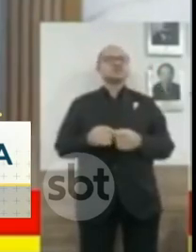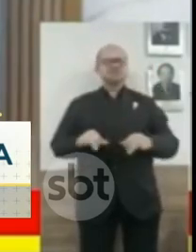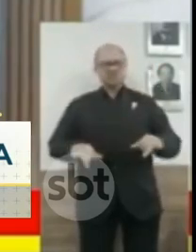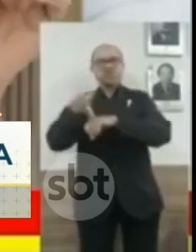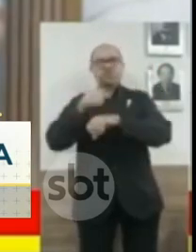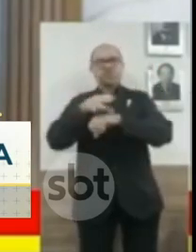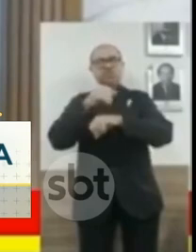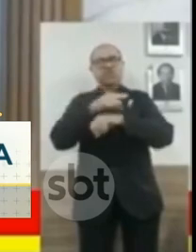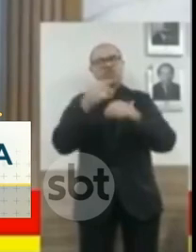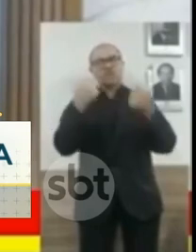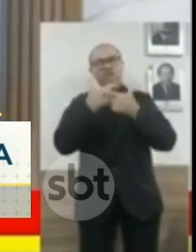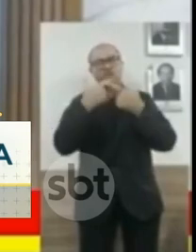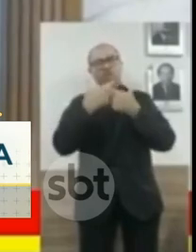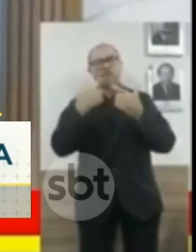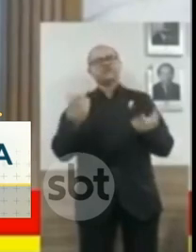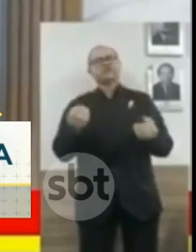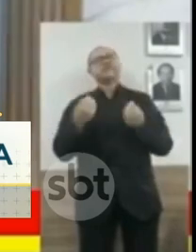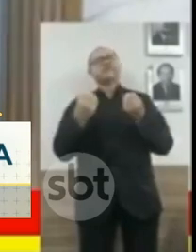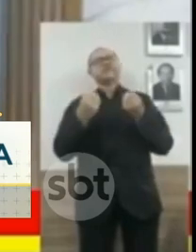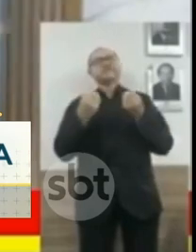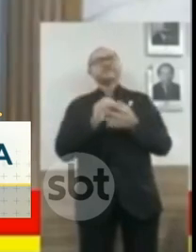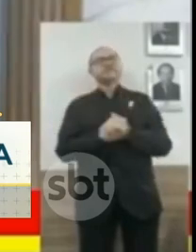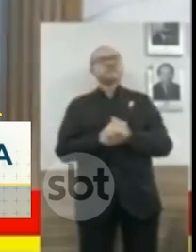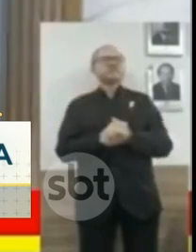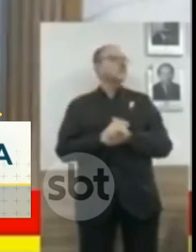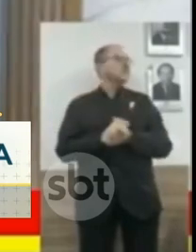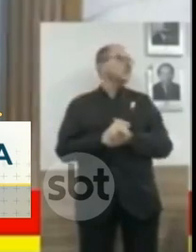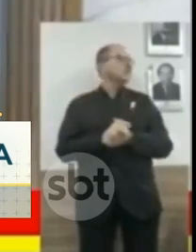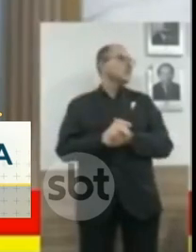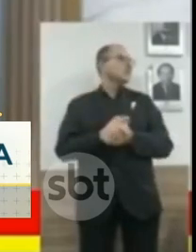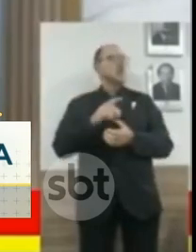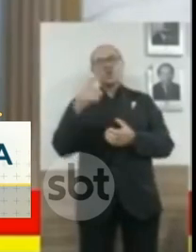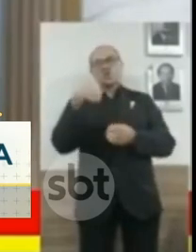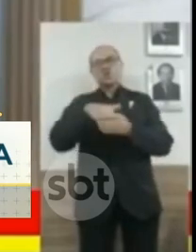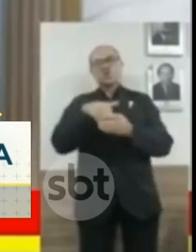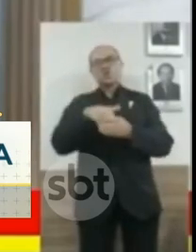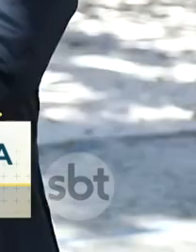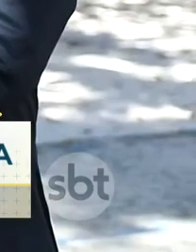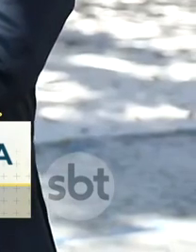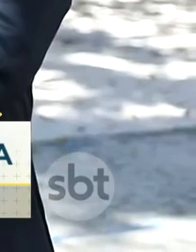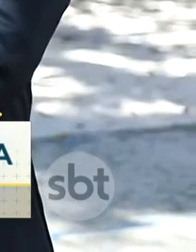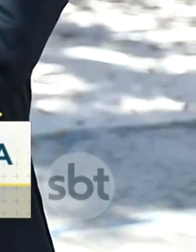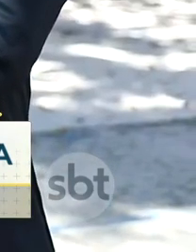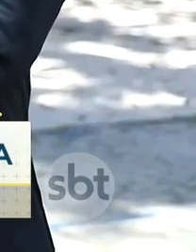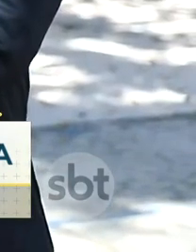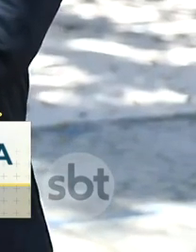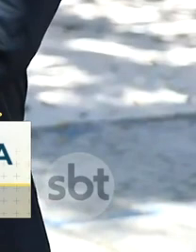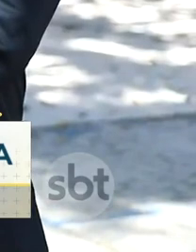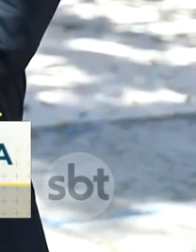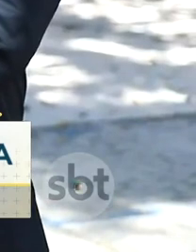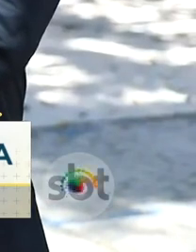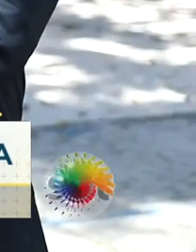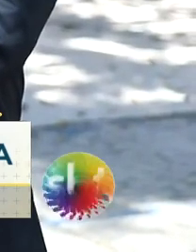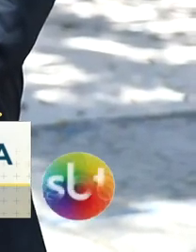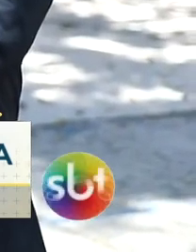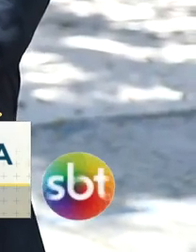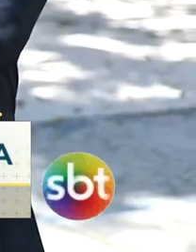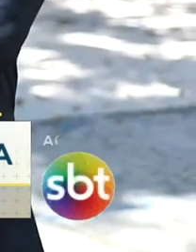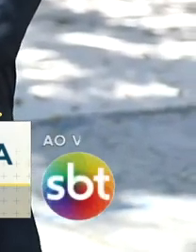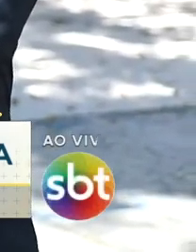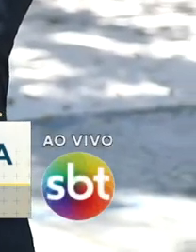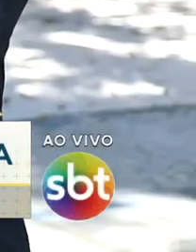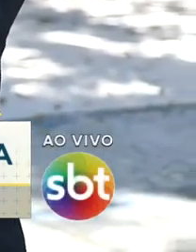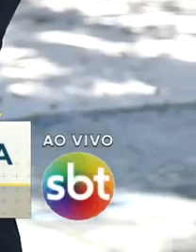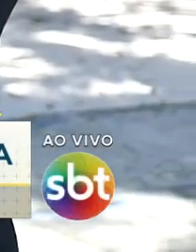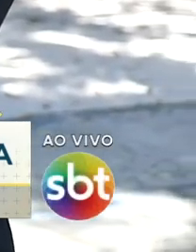Instituto Brasileiro de Defesa dos Direitos dos Autistas, porque essa mulher estava se referindo, essa parlamentar estava se referindo a uma mãe que tem um